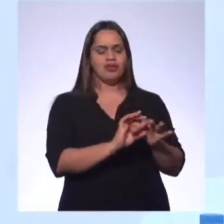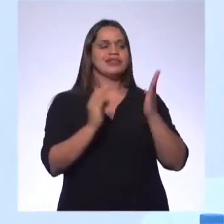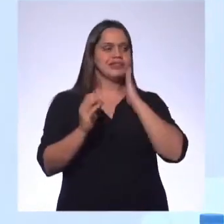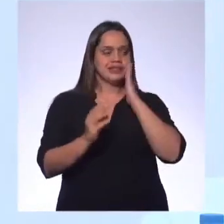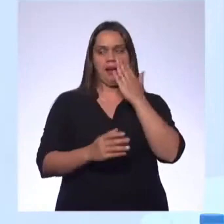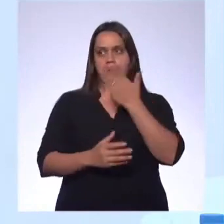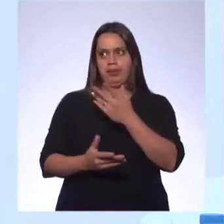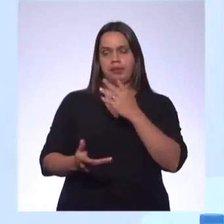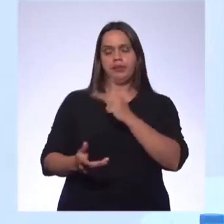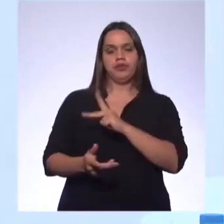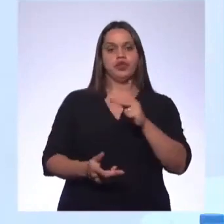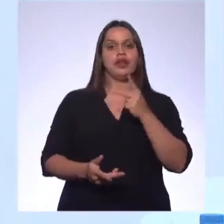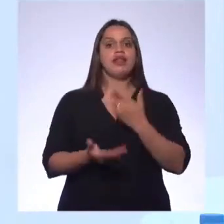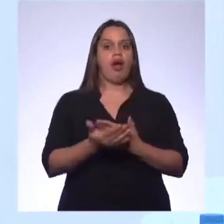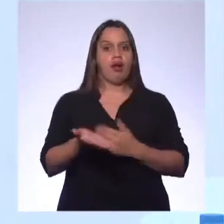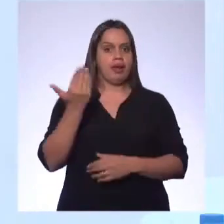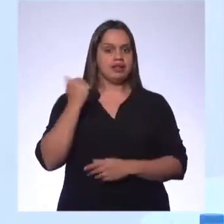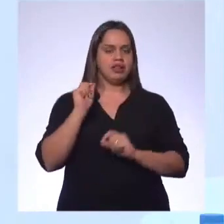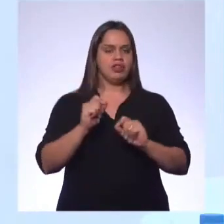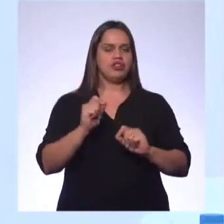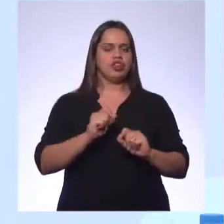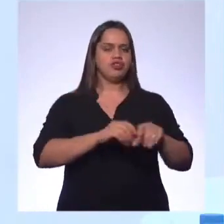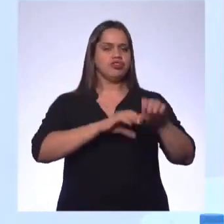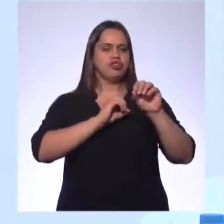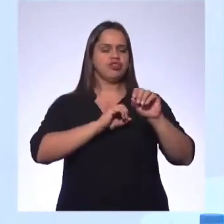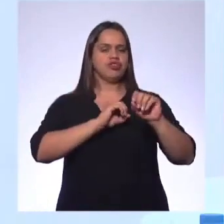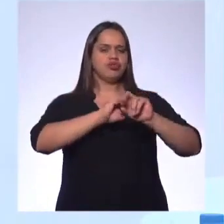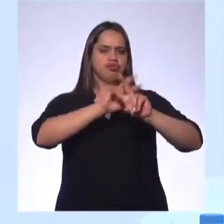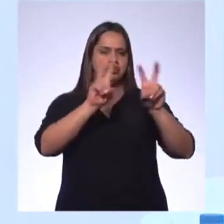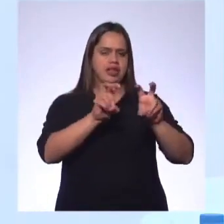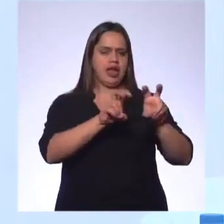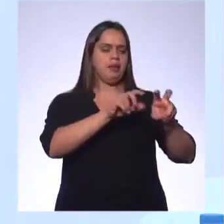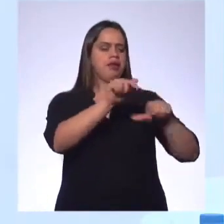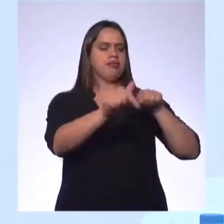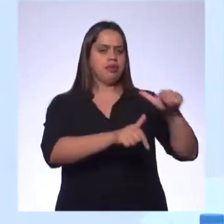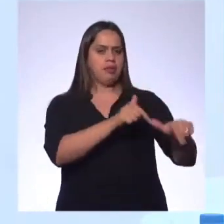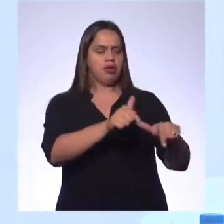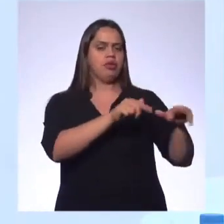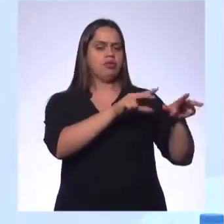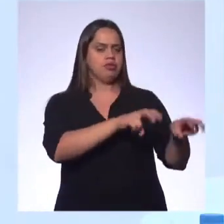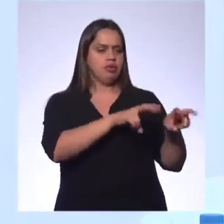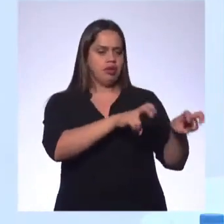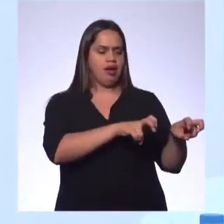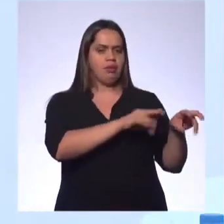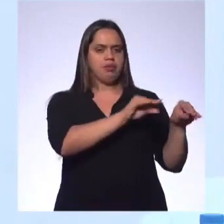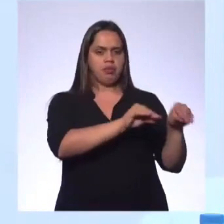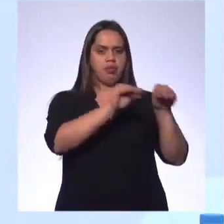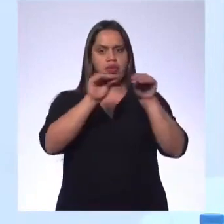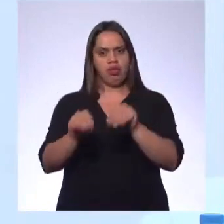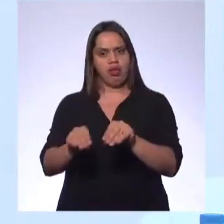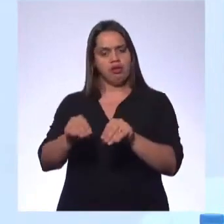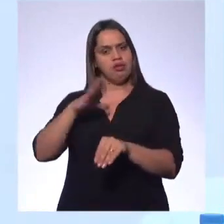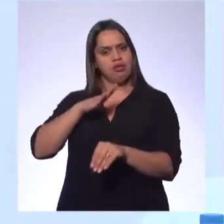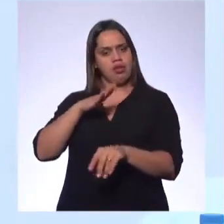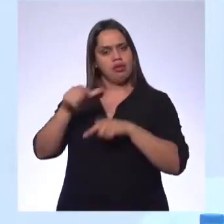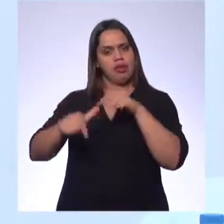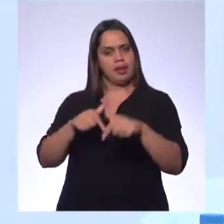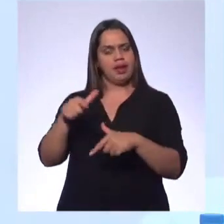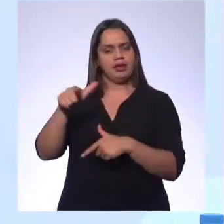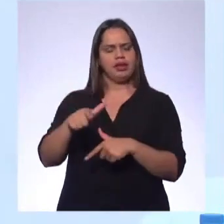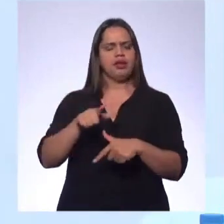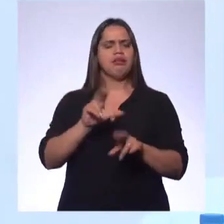passada, a gente trabalhou muito essa questão da cidade, do campo, dessas pessoas que saíam do campo e vinham para a cidade,